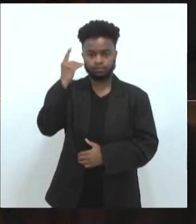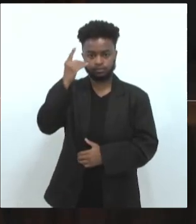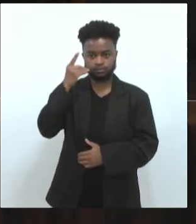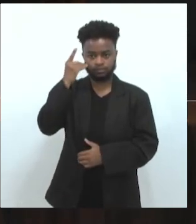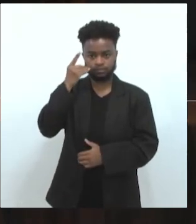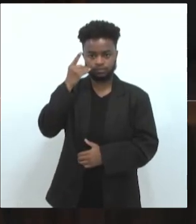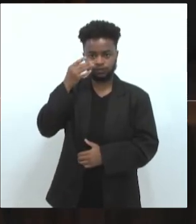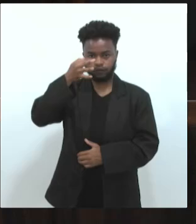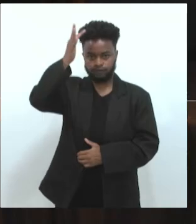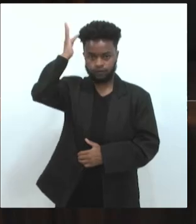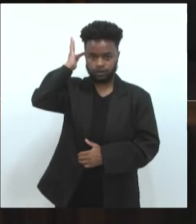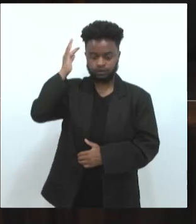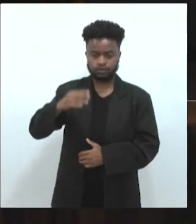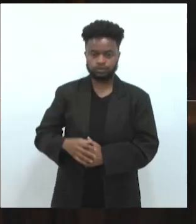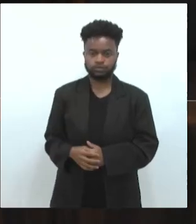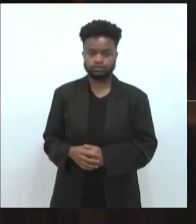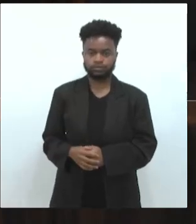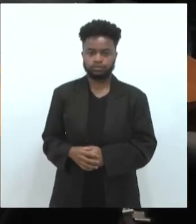Deputado Fred Pacheco.